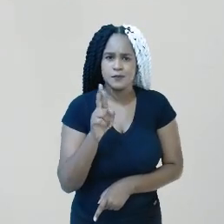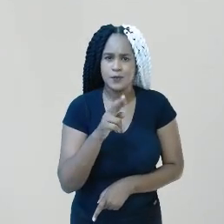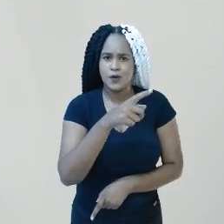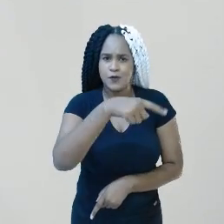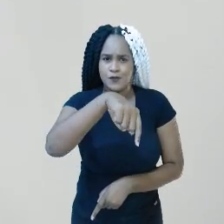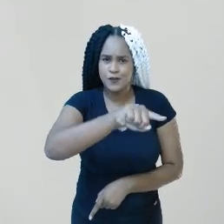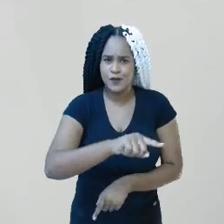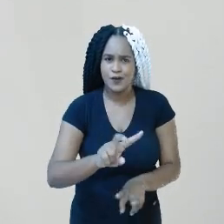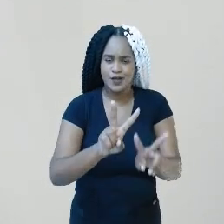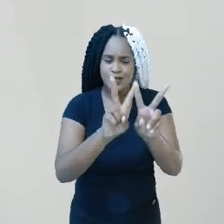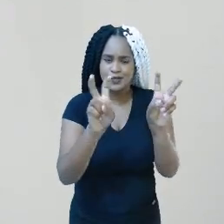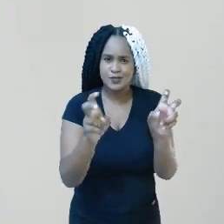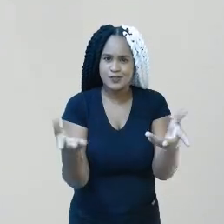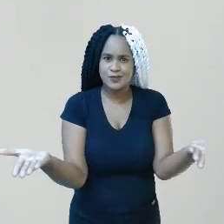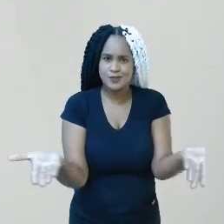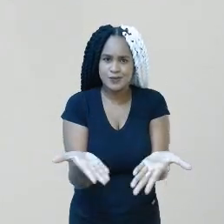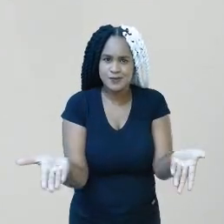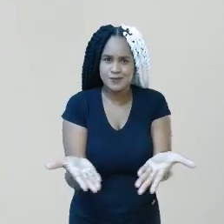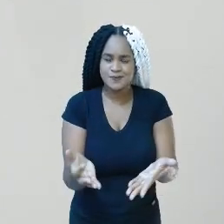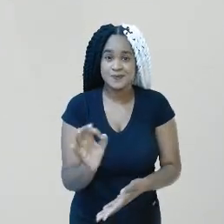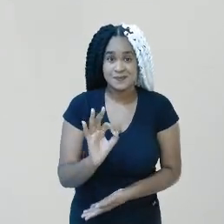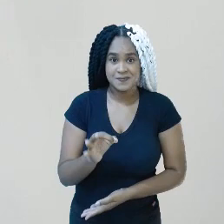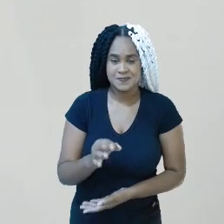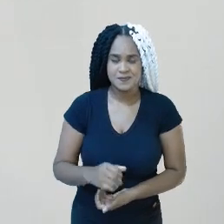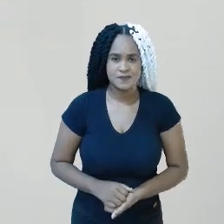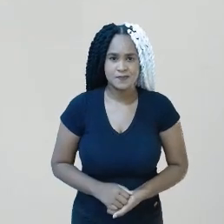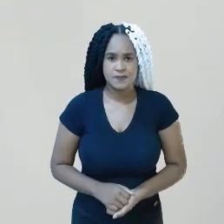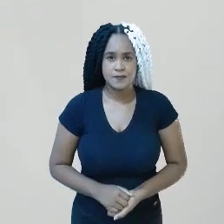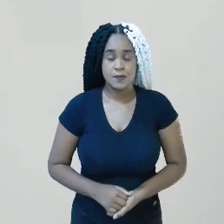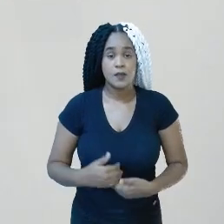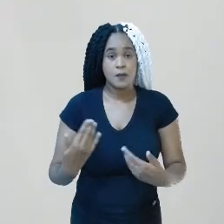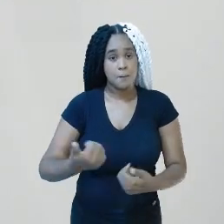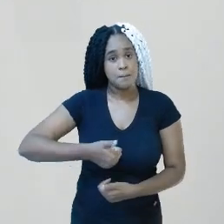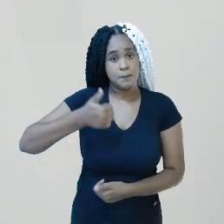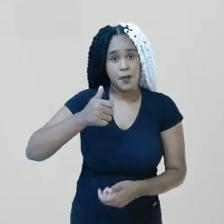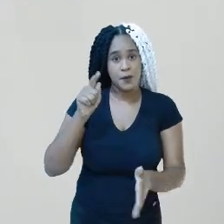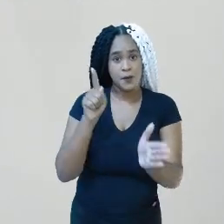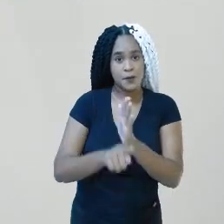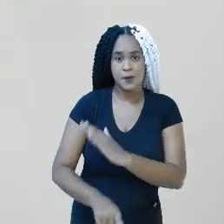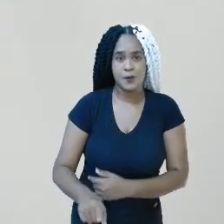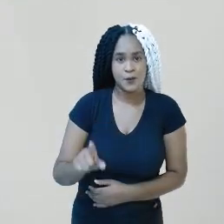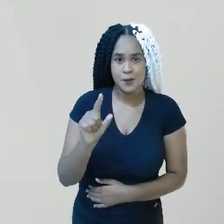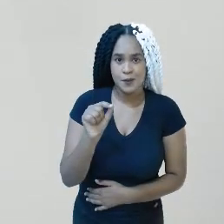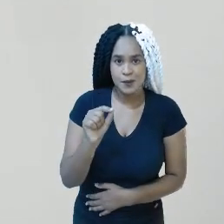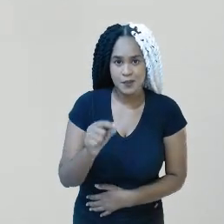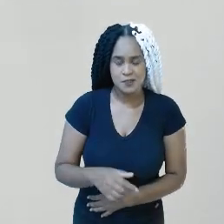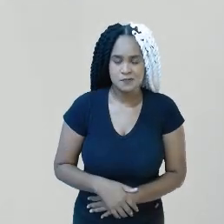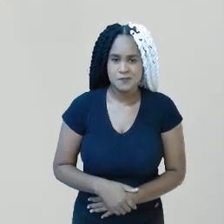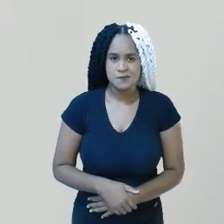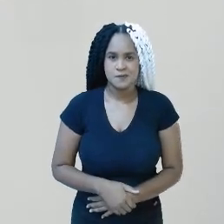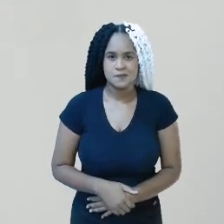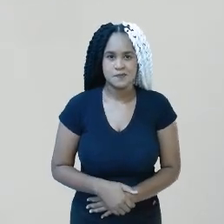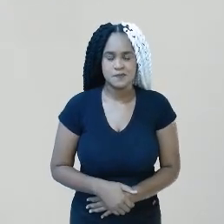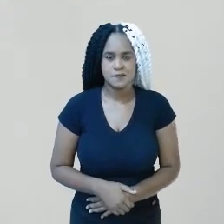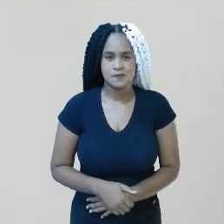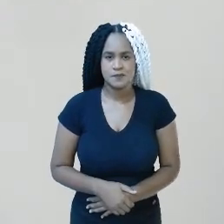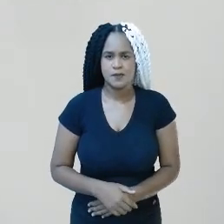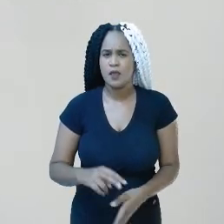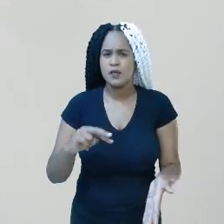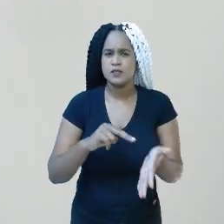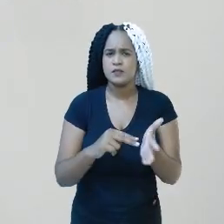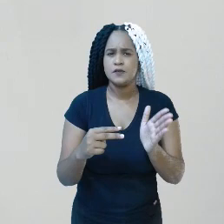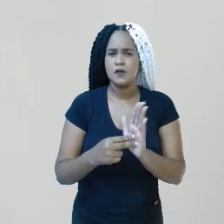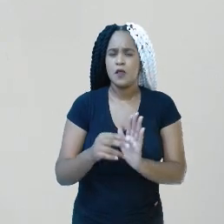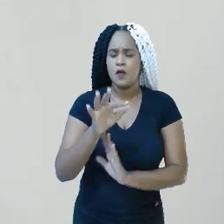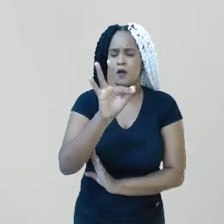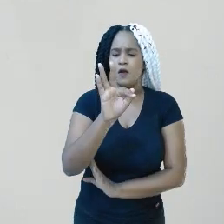esse assunto que a gente está estudando aqui, que eu pesquisei, tá bom? Então, a primeira pergunta é: o que é a